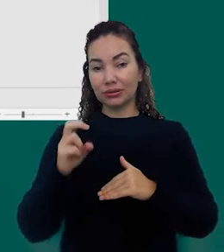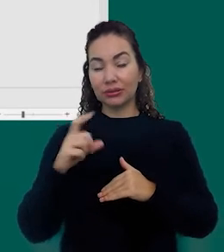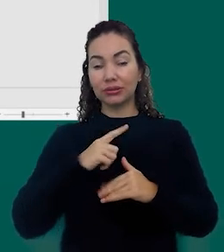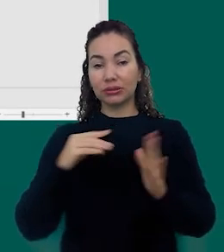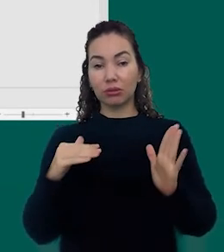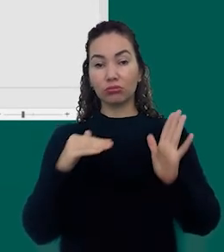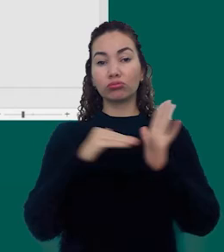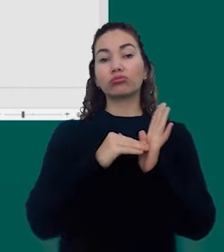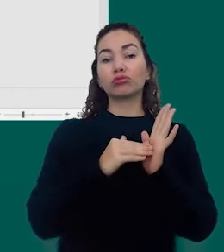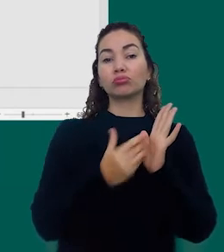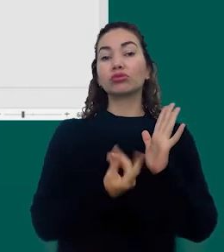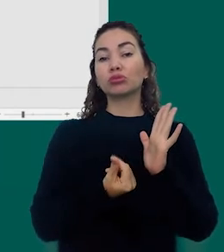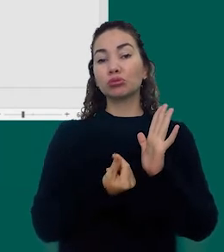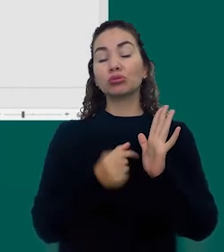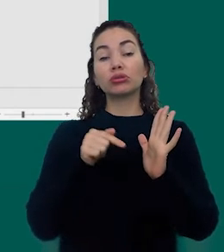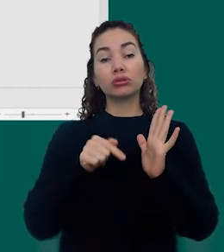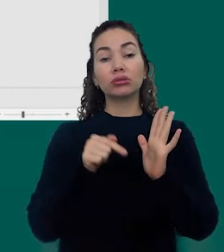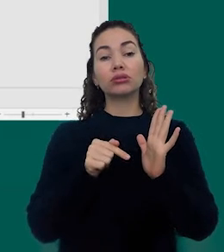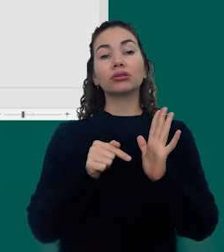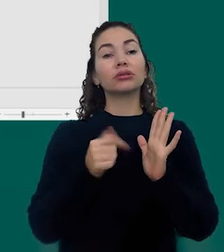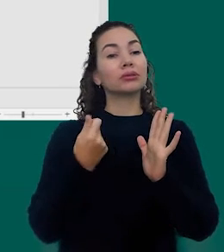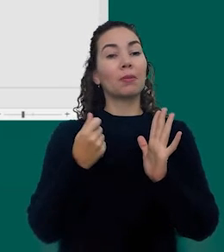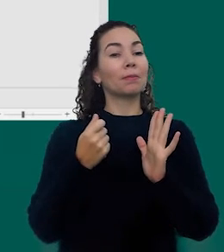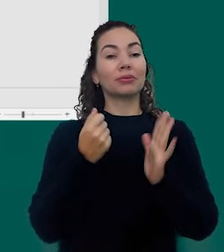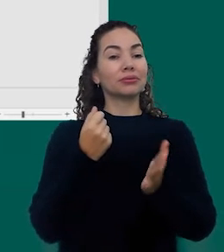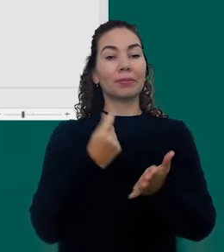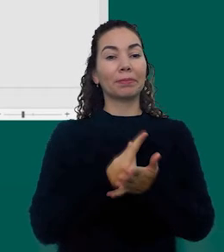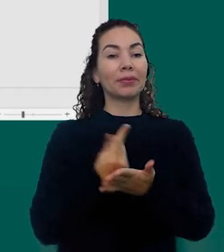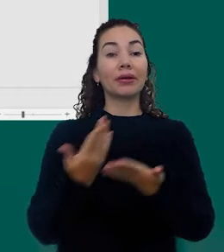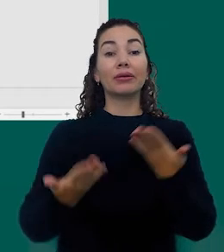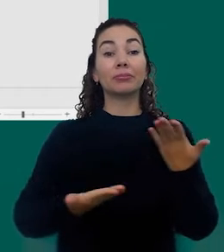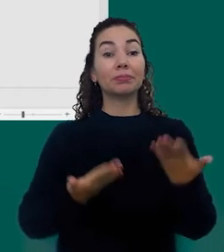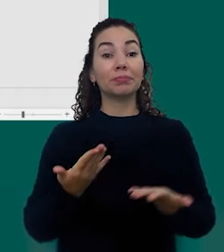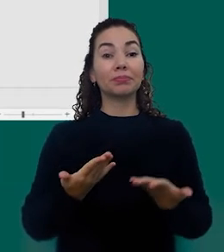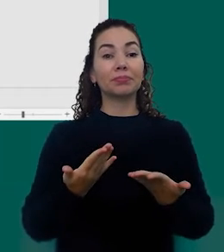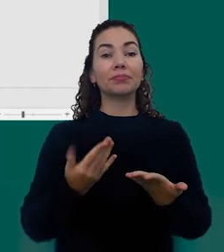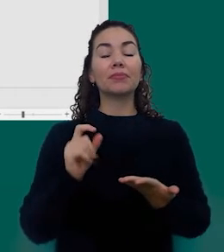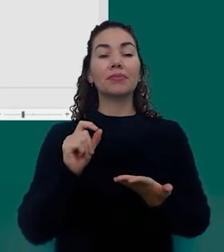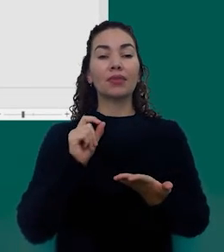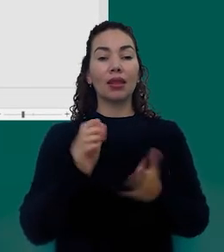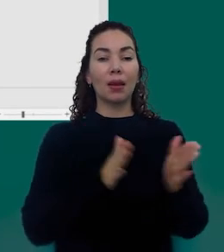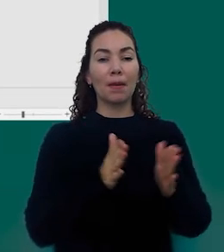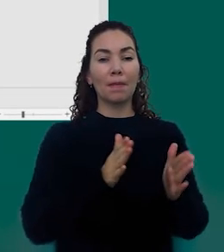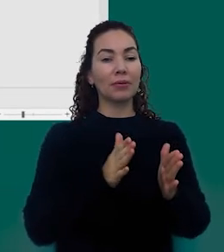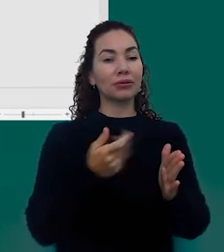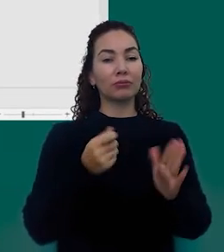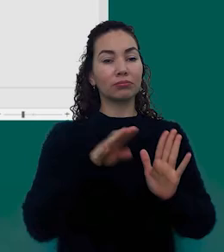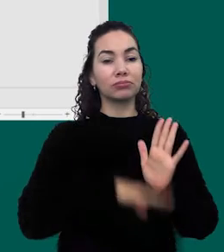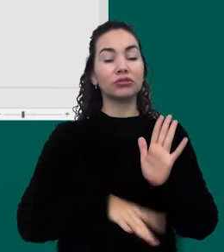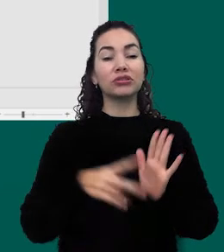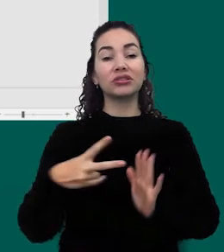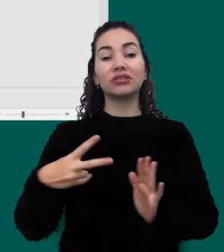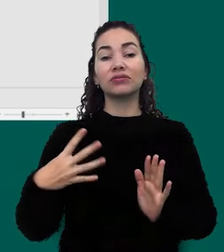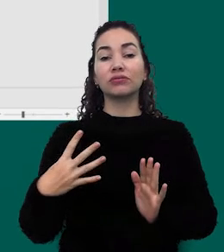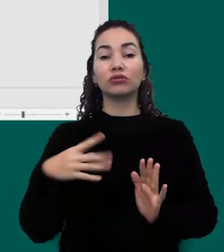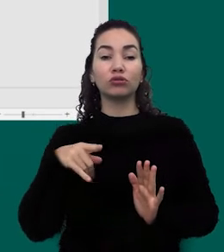limite de valor que esse rendimento é isento, ou seja, a parcela isenta corresponde a R$